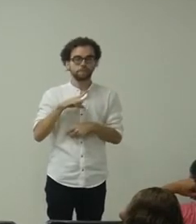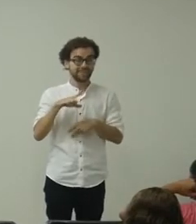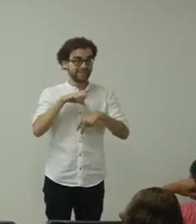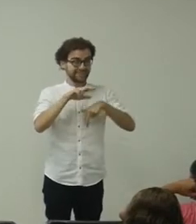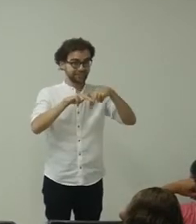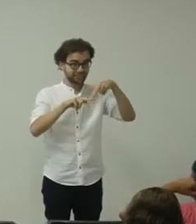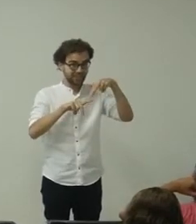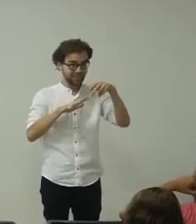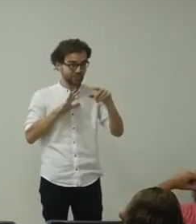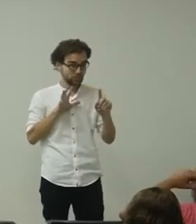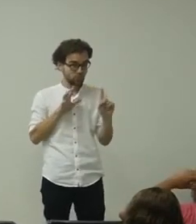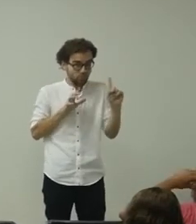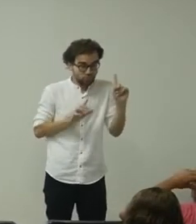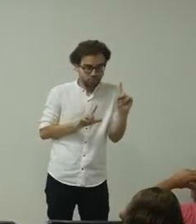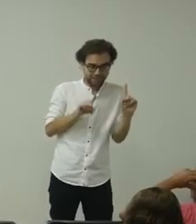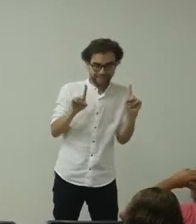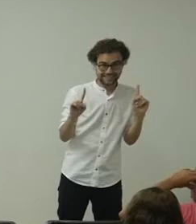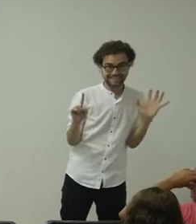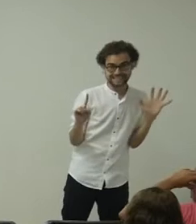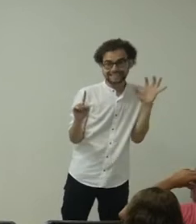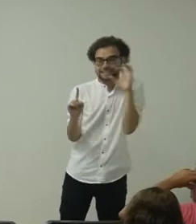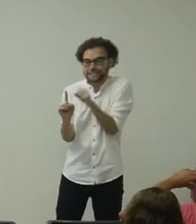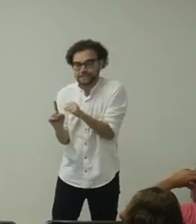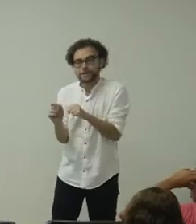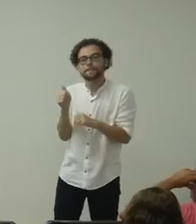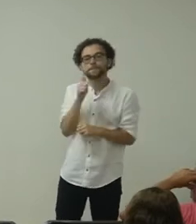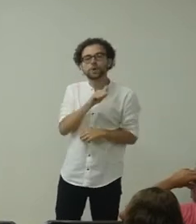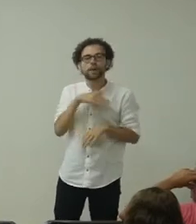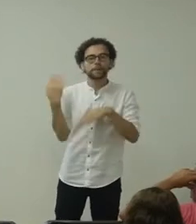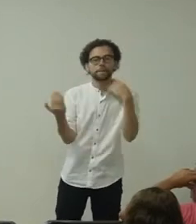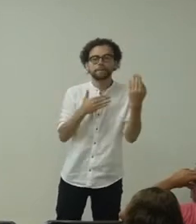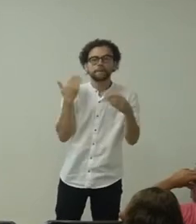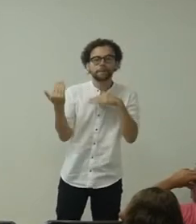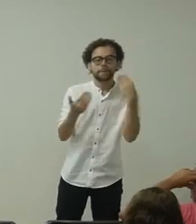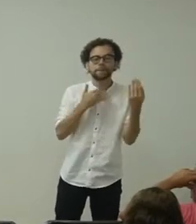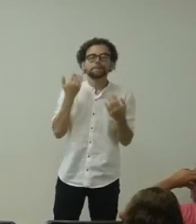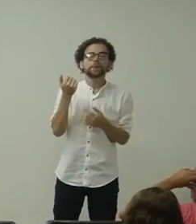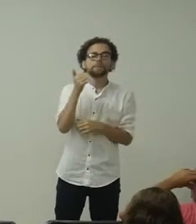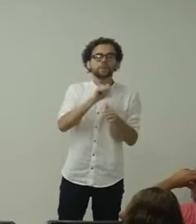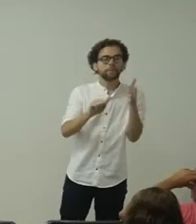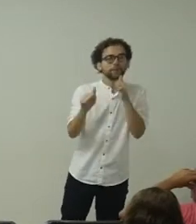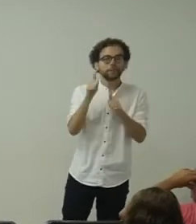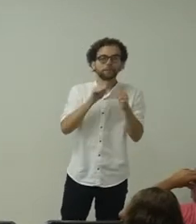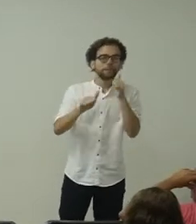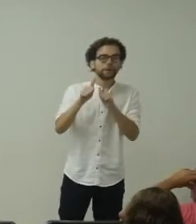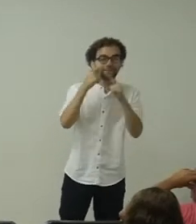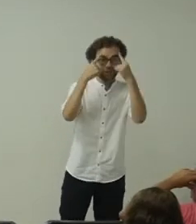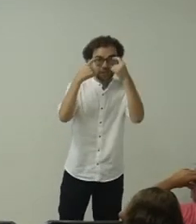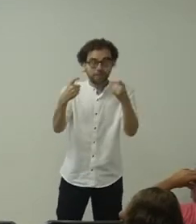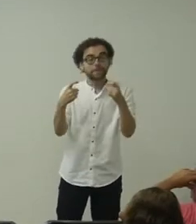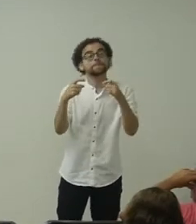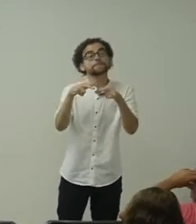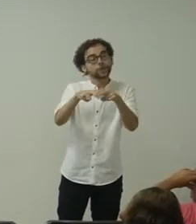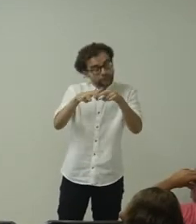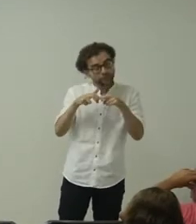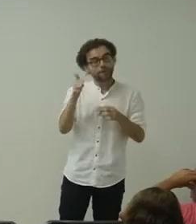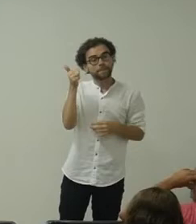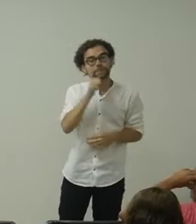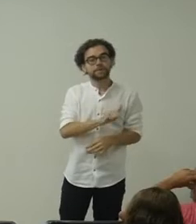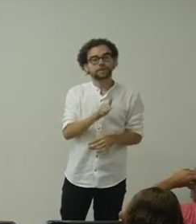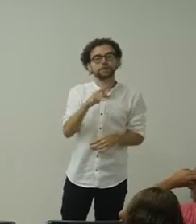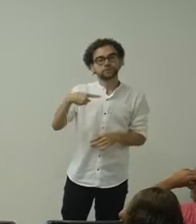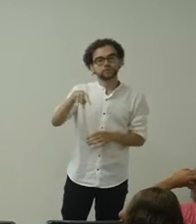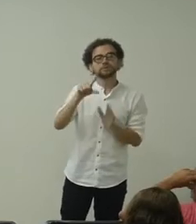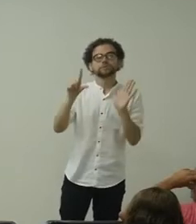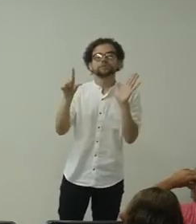outro, como a Emily disse, né, as mulheres estão sendo mortas, as mulheres estão sendo violentadas por serem mulheres. A gente está falando de Lei